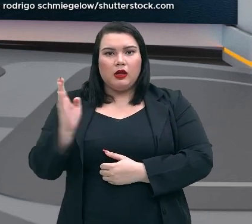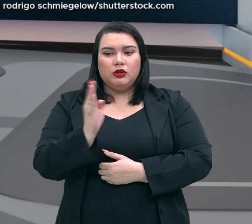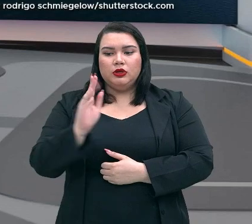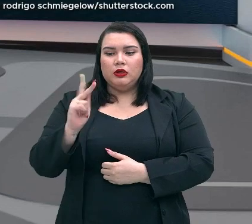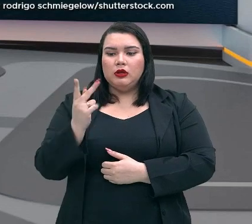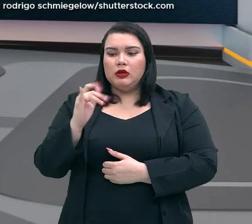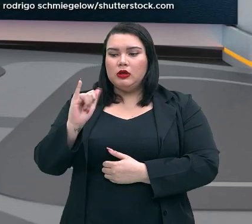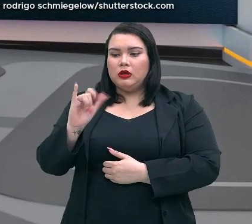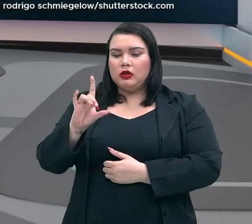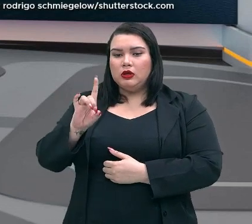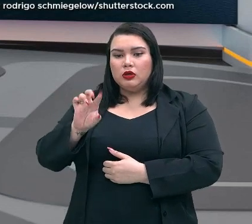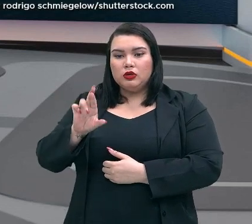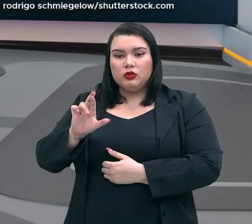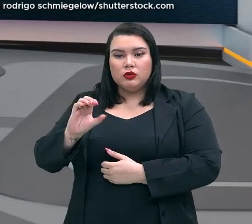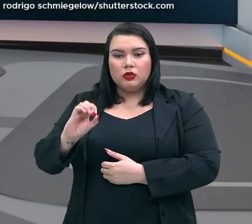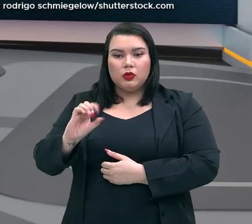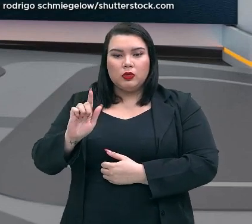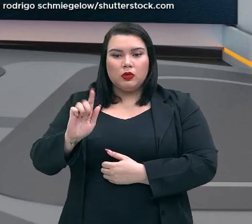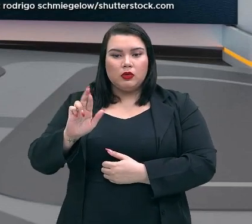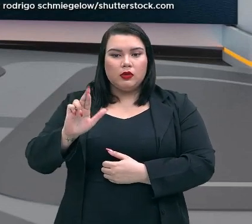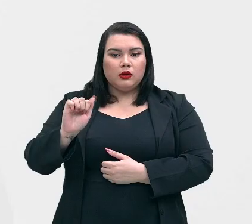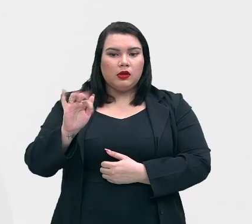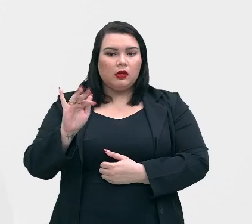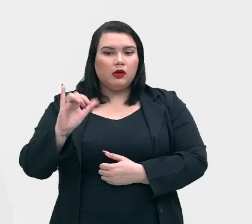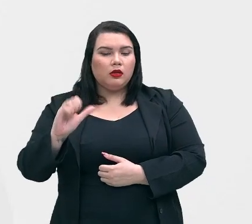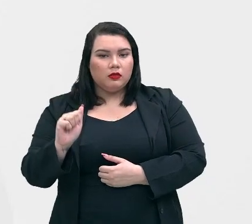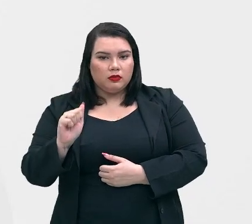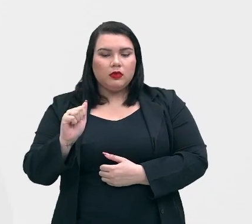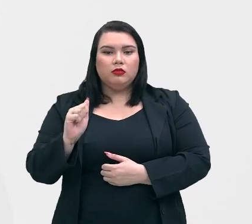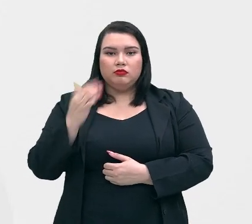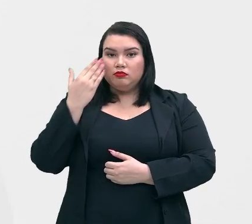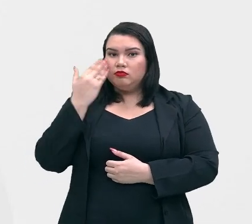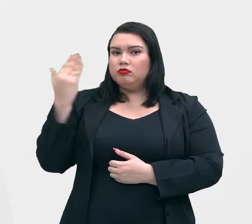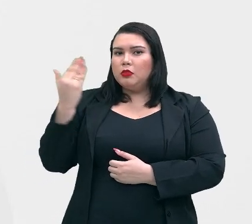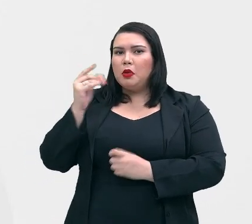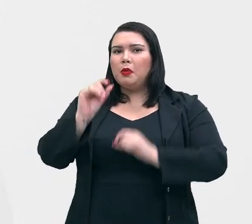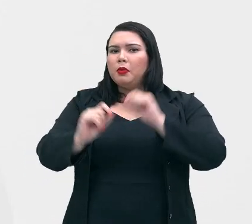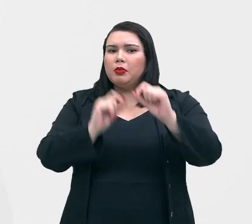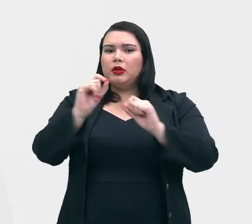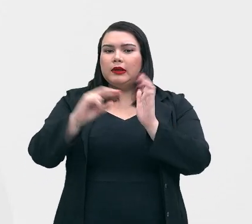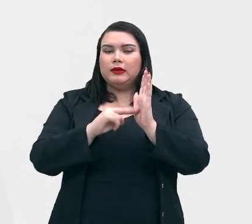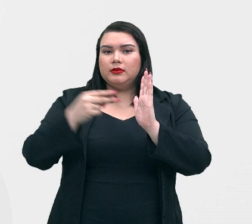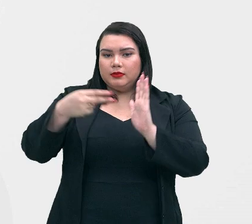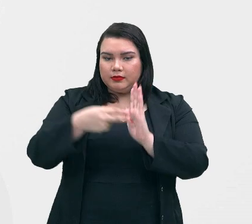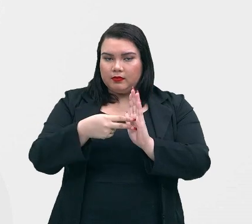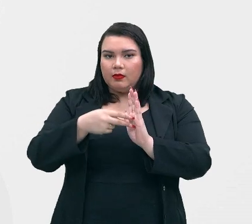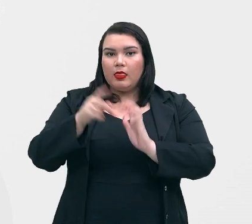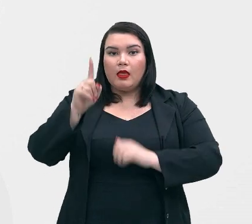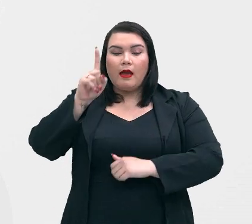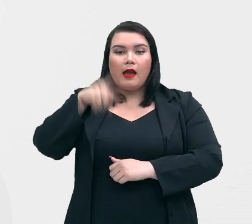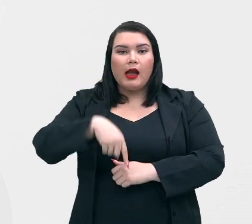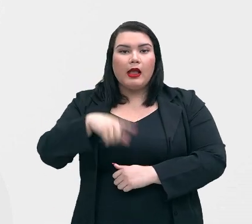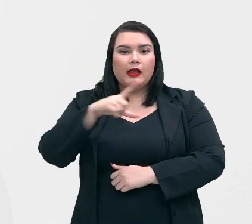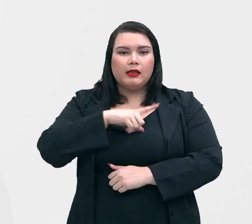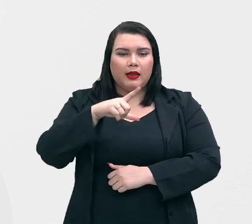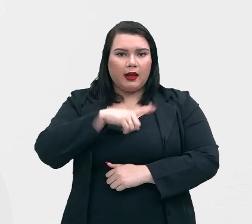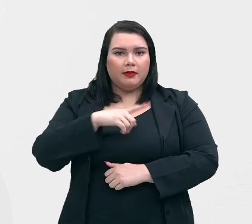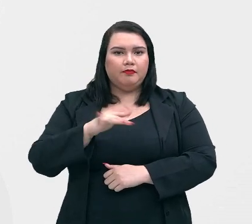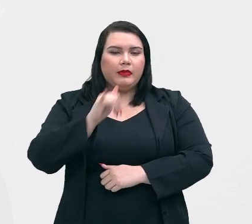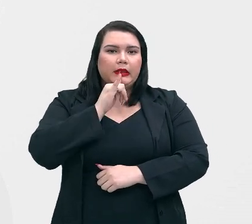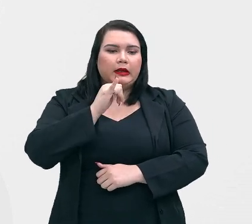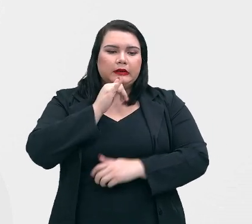Olha só, nós vamos verificar, gente, que uma rede de drenagem ou rede hidrográfica vai ser um conjunto de